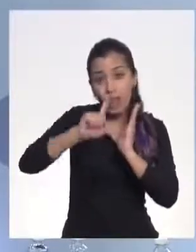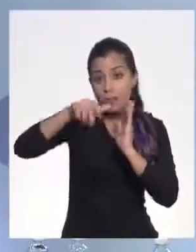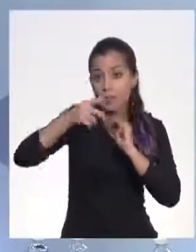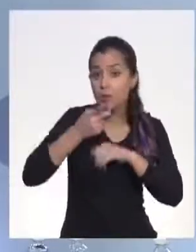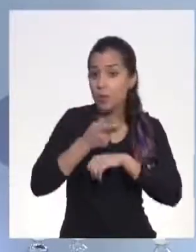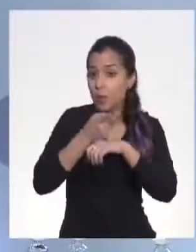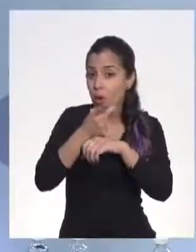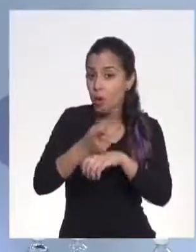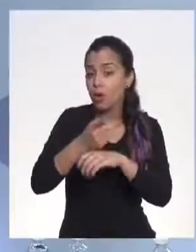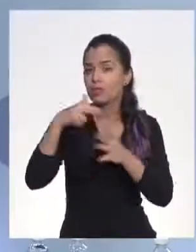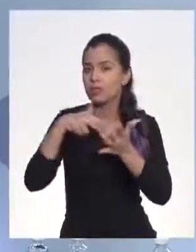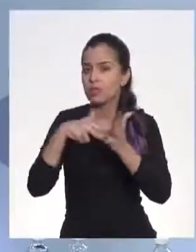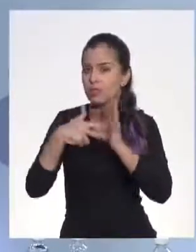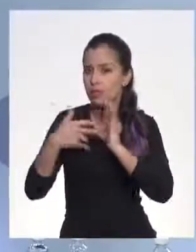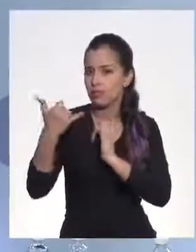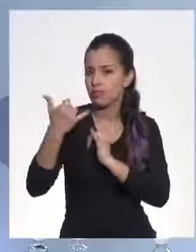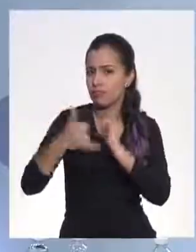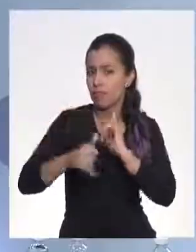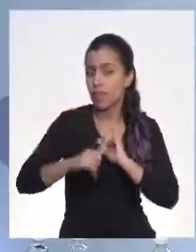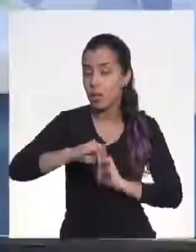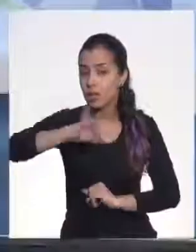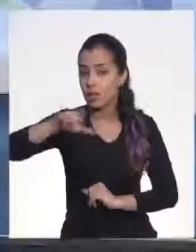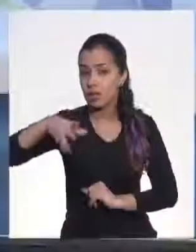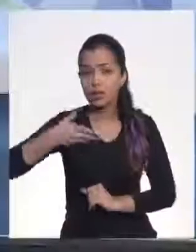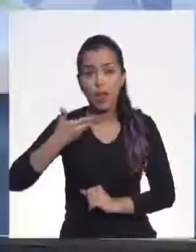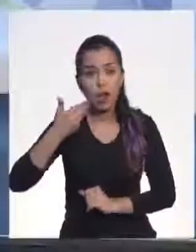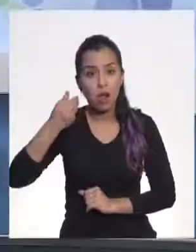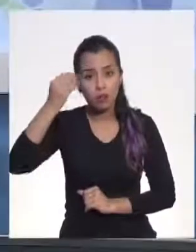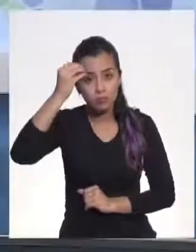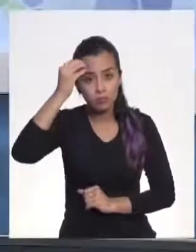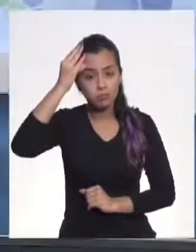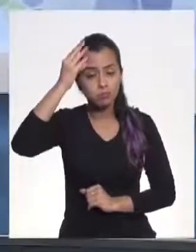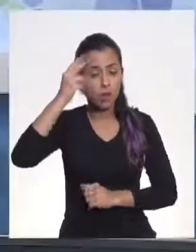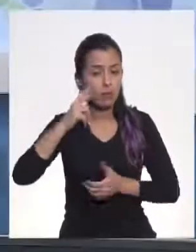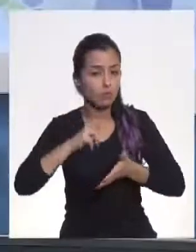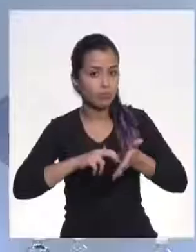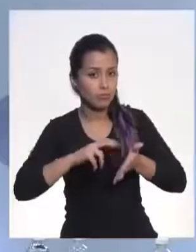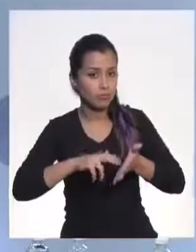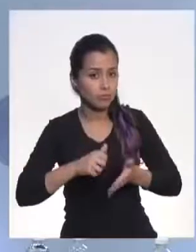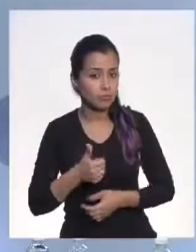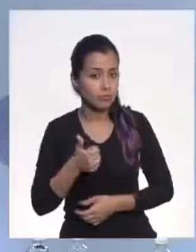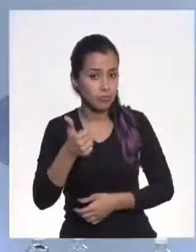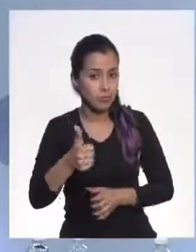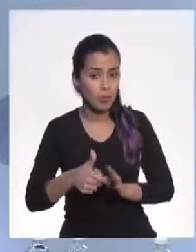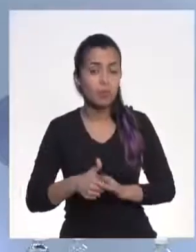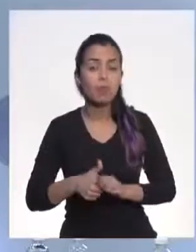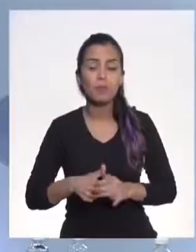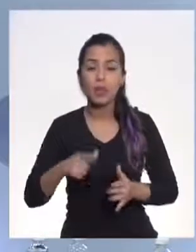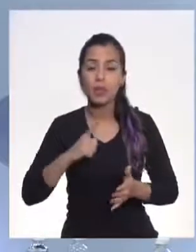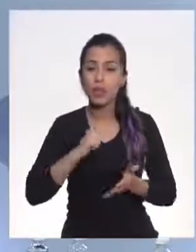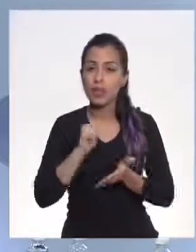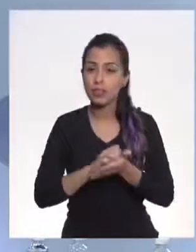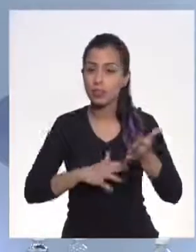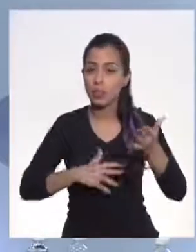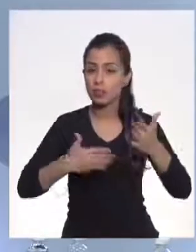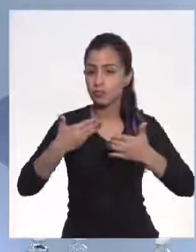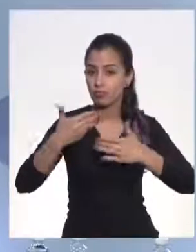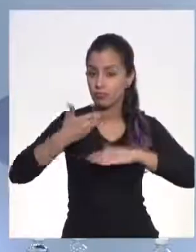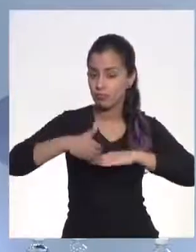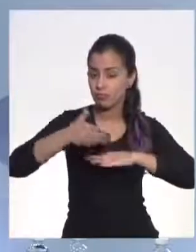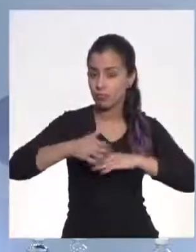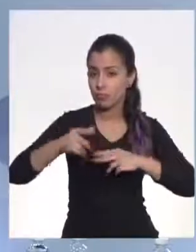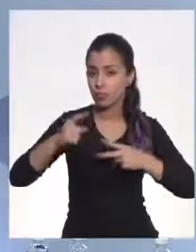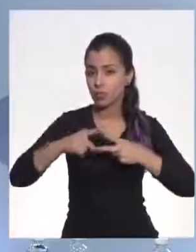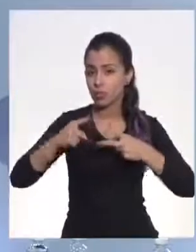sinônimos e você já também ampliou sua repertório então a gente já tem aqui dois exercícios de semântica um pra gente analisar onde tem conotação